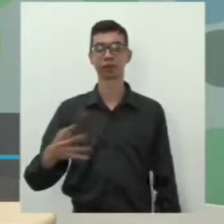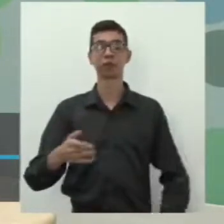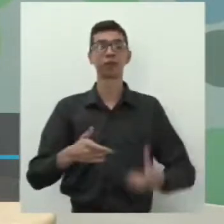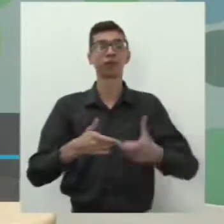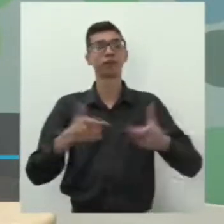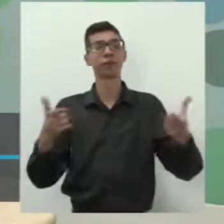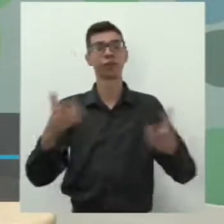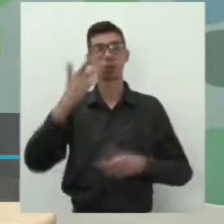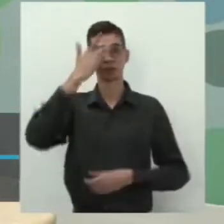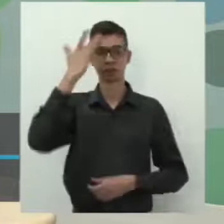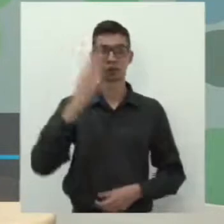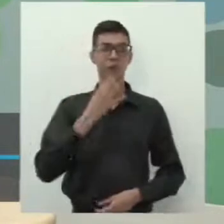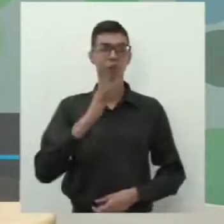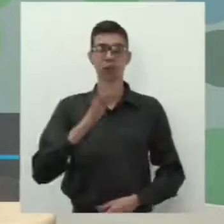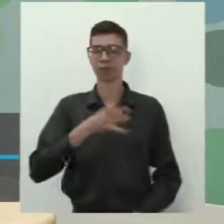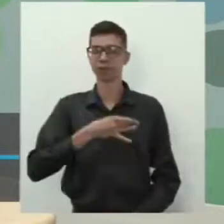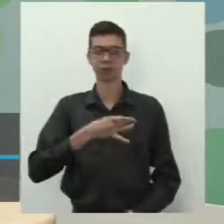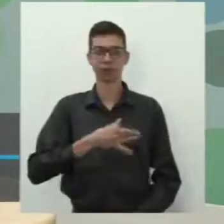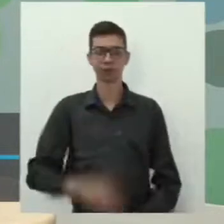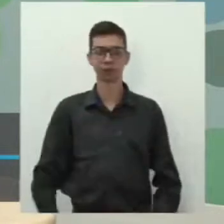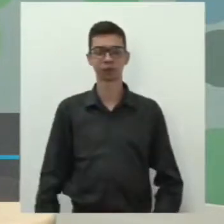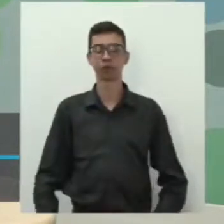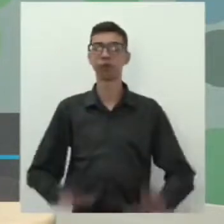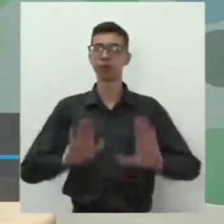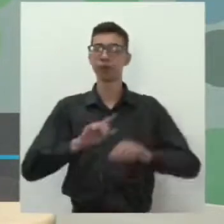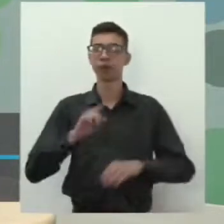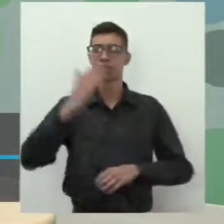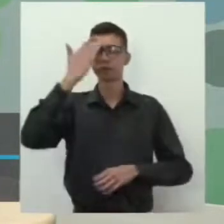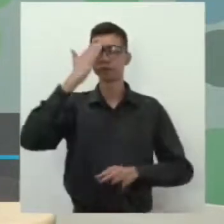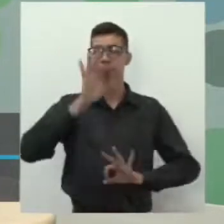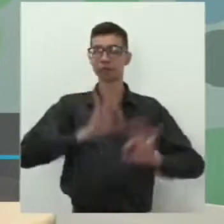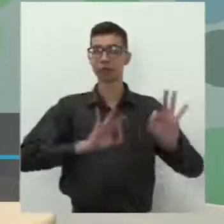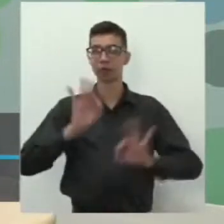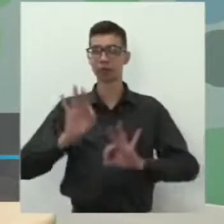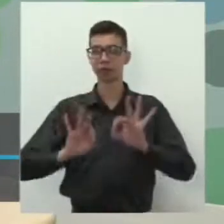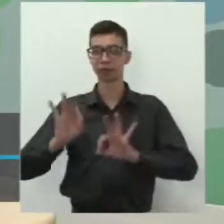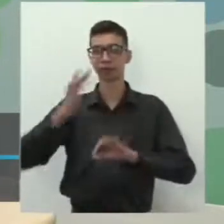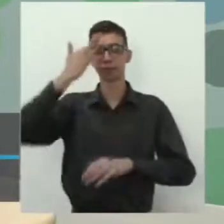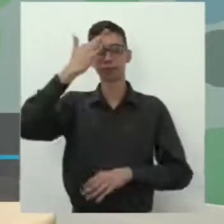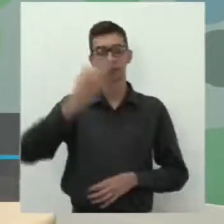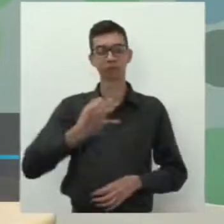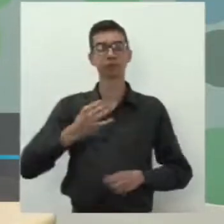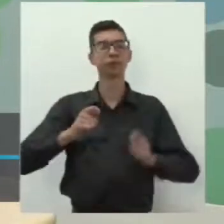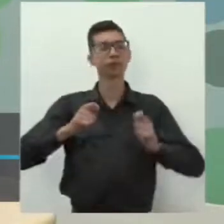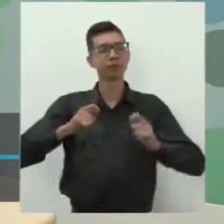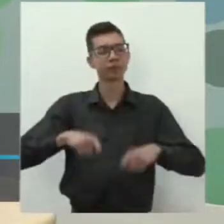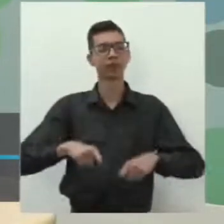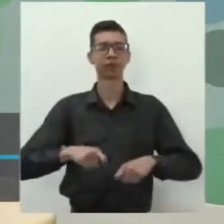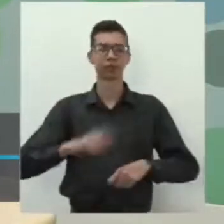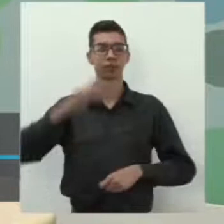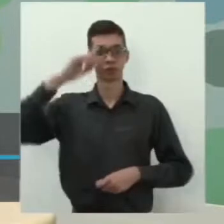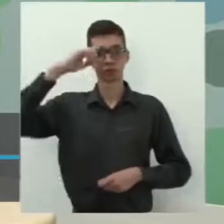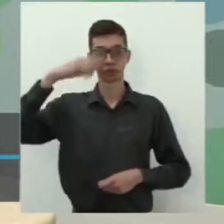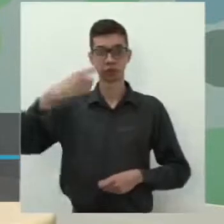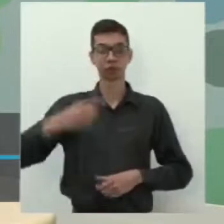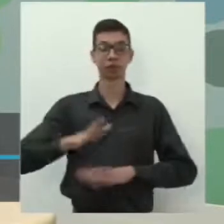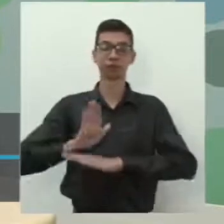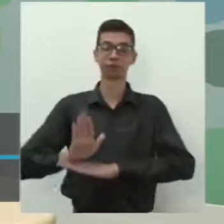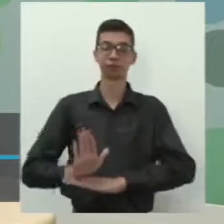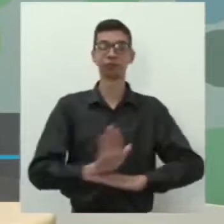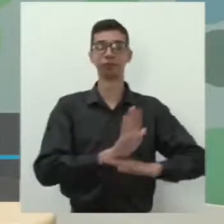têm medo, mas que se a gente souber trabalhar e entender, nos auxilia também no nosso dia a dia,